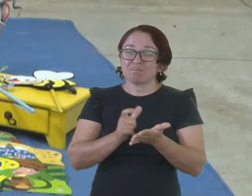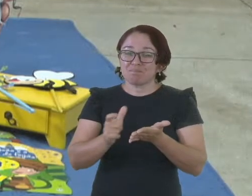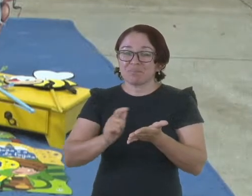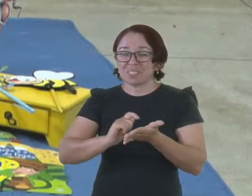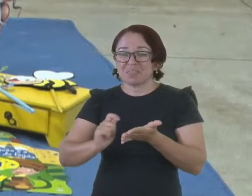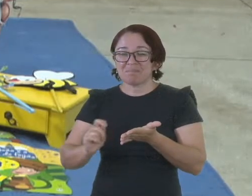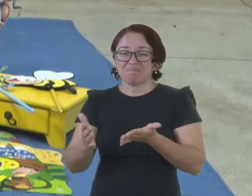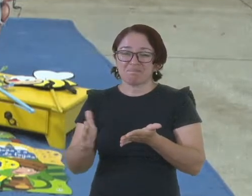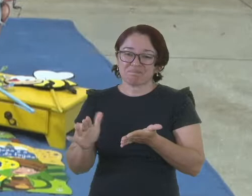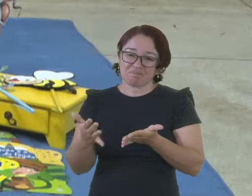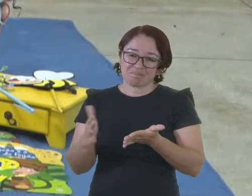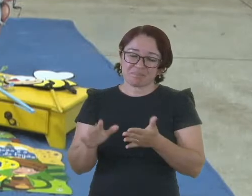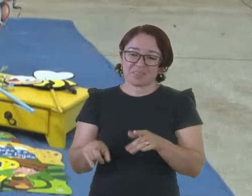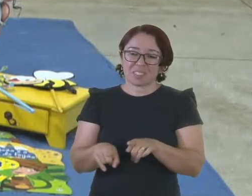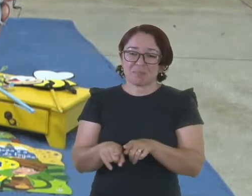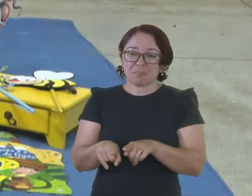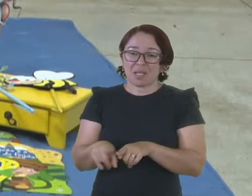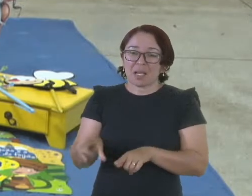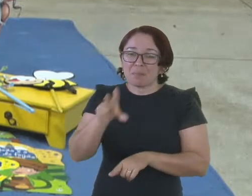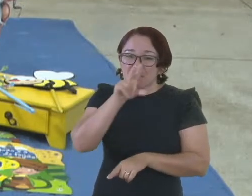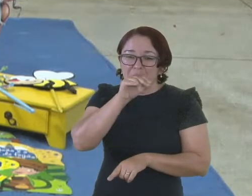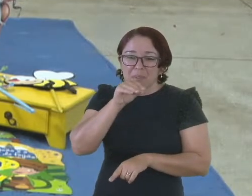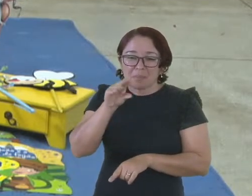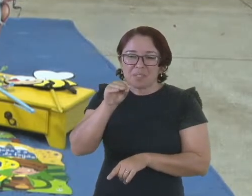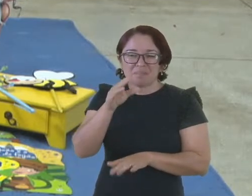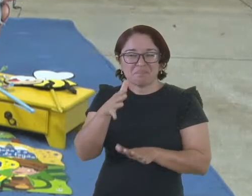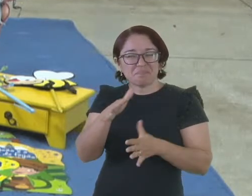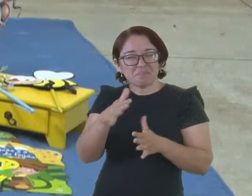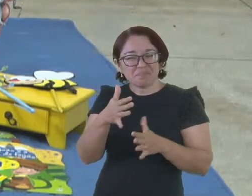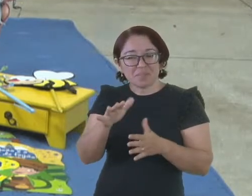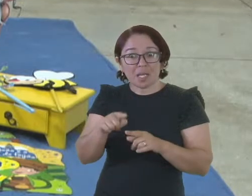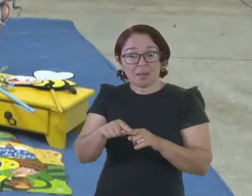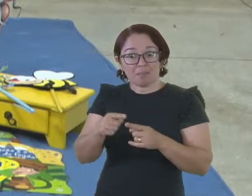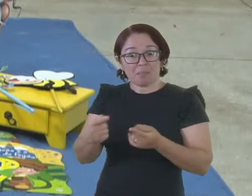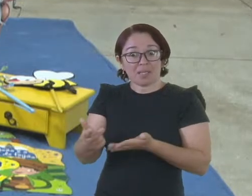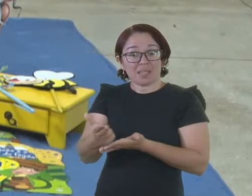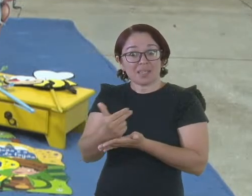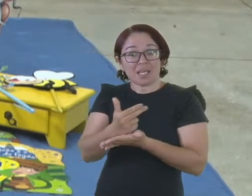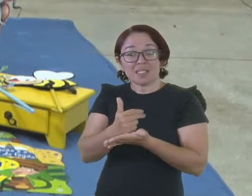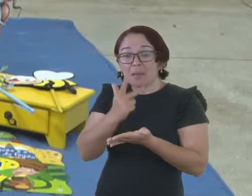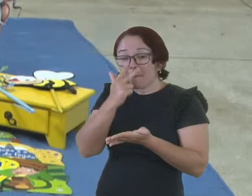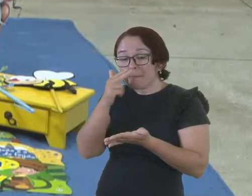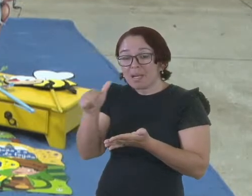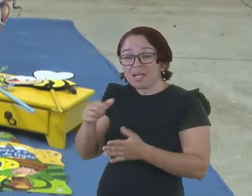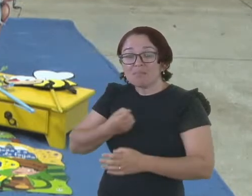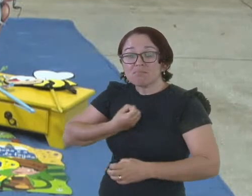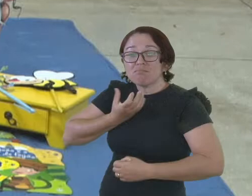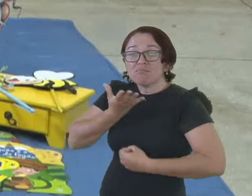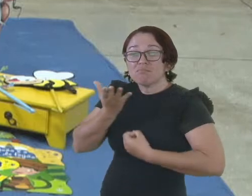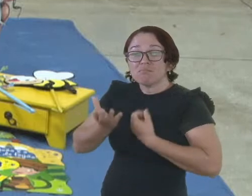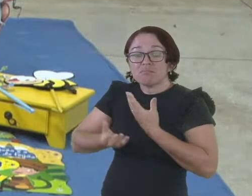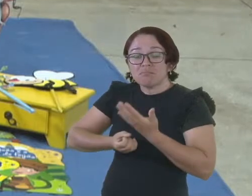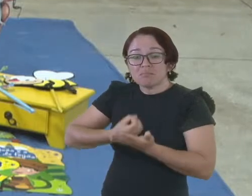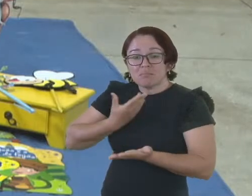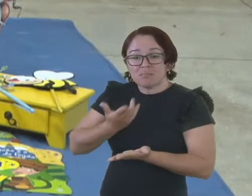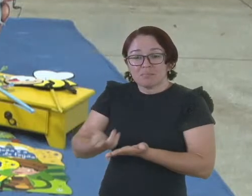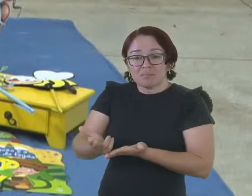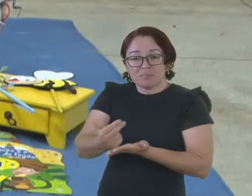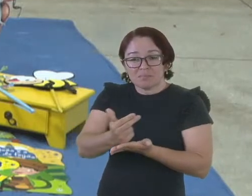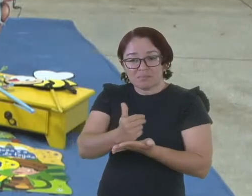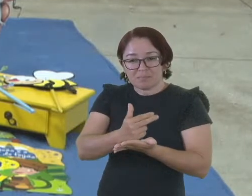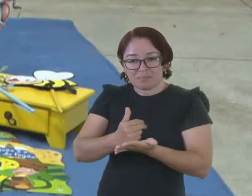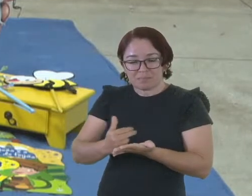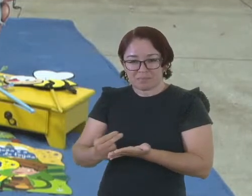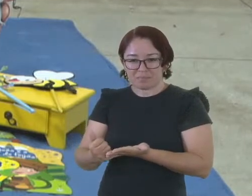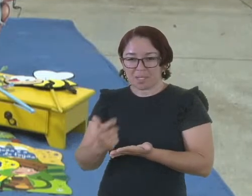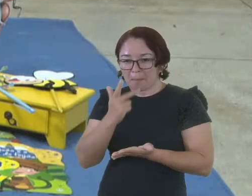vezes até da linguagem oral. Então é através do desenho que a criança vai desenvolver as suas